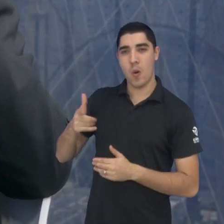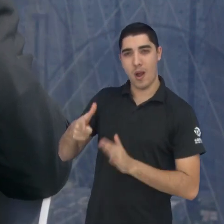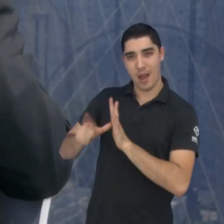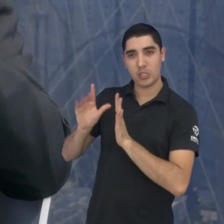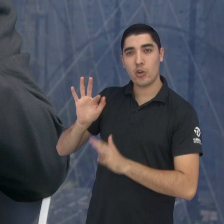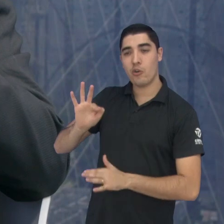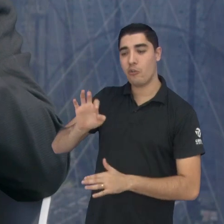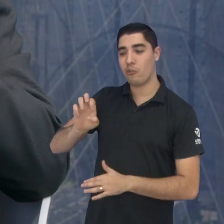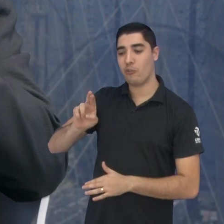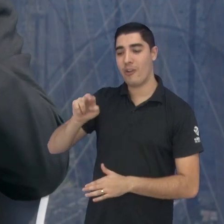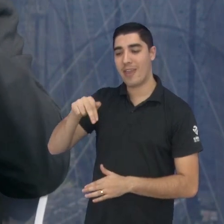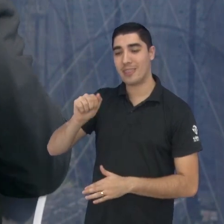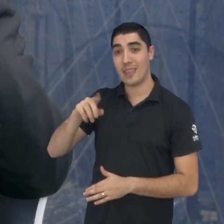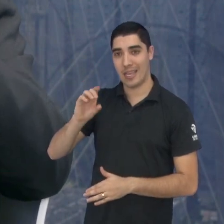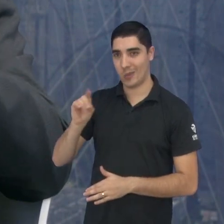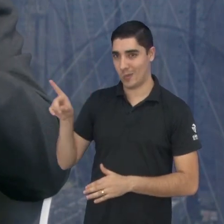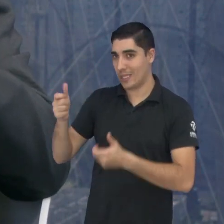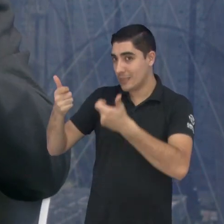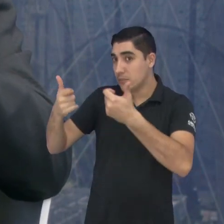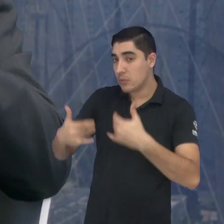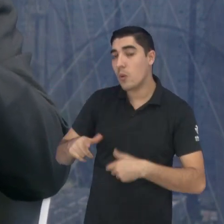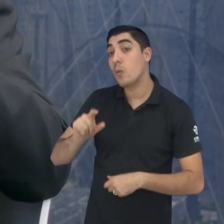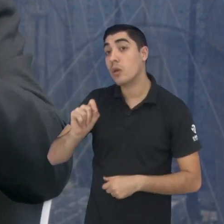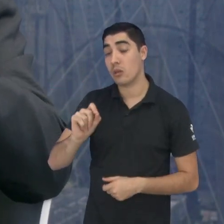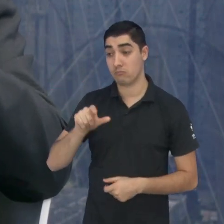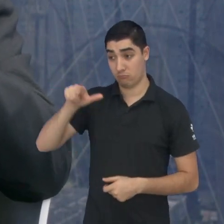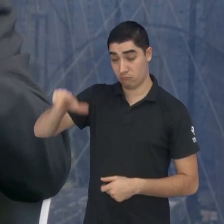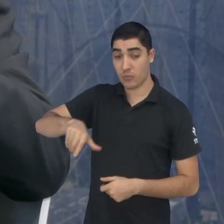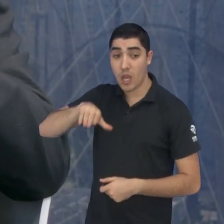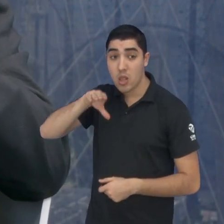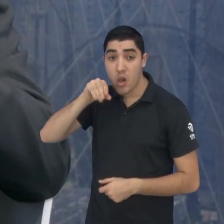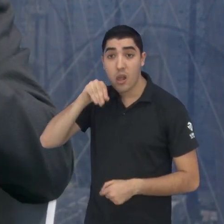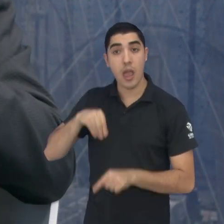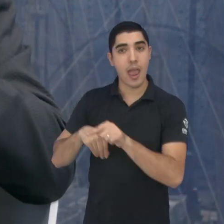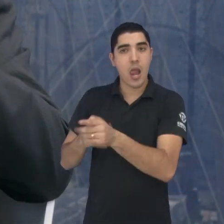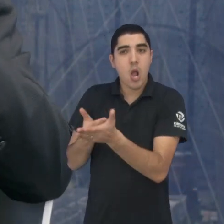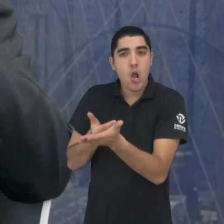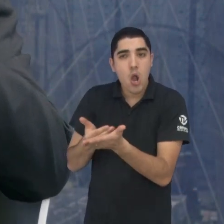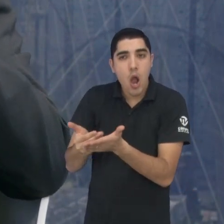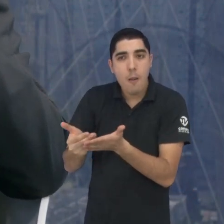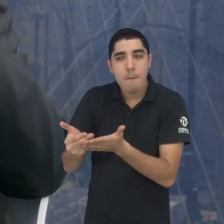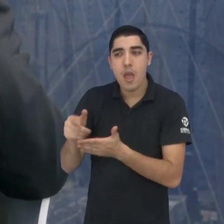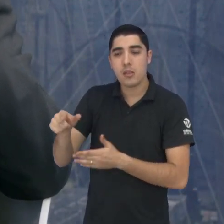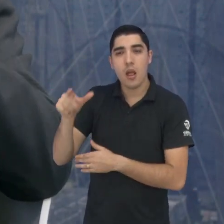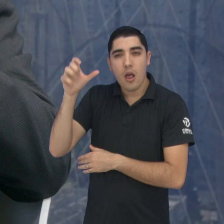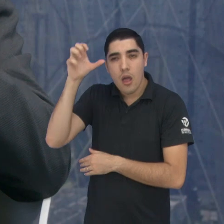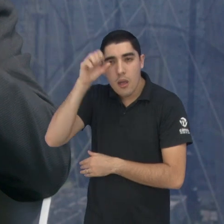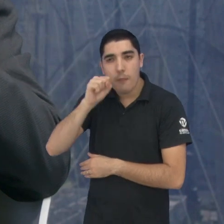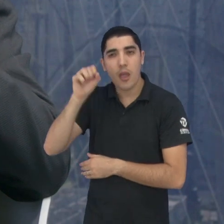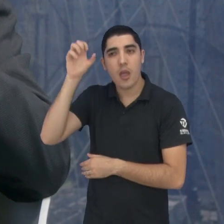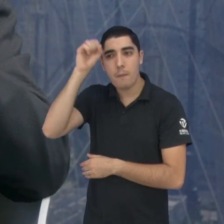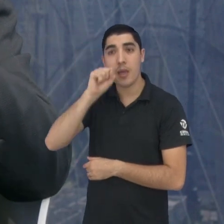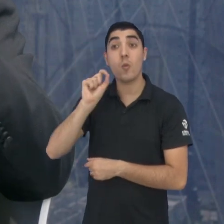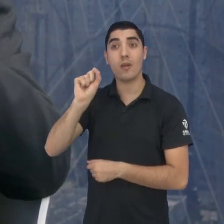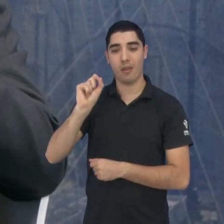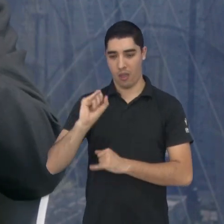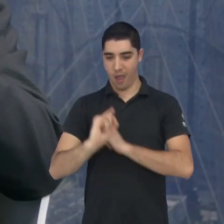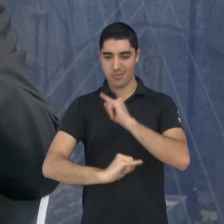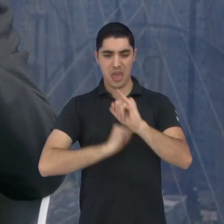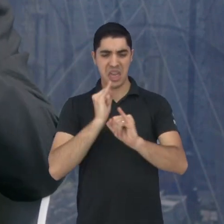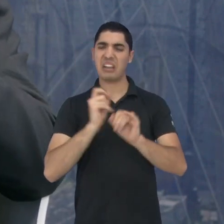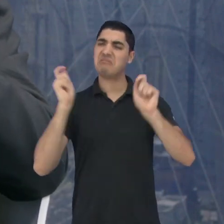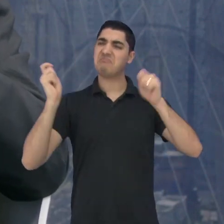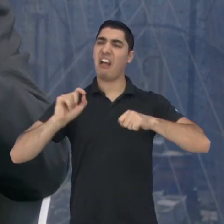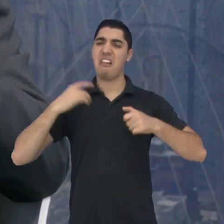o adolescente ele vai aprendendo a viver de uma forma livre na internet, e como